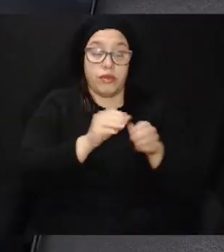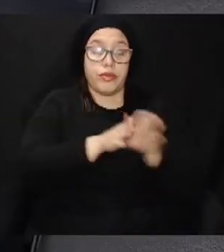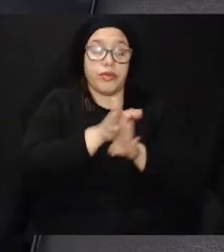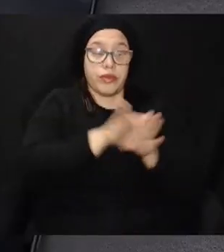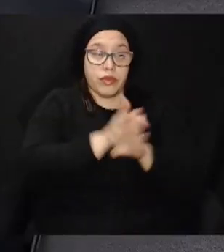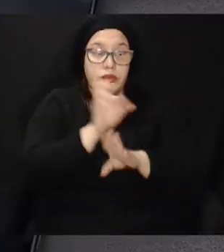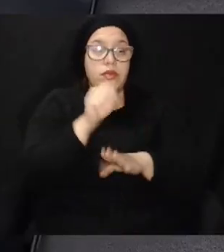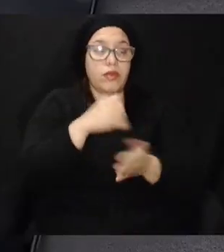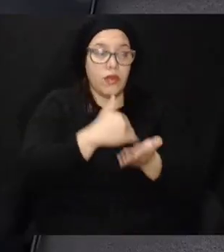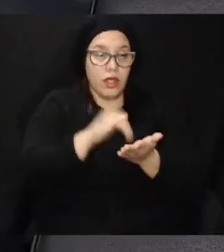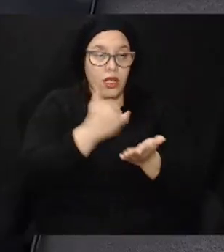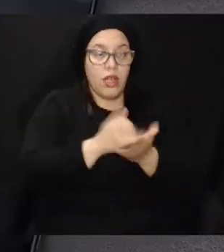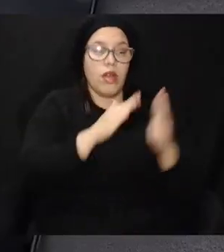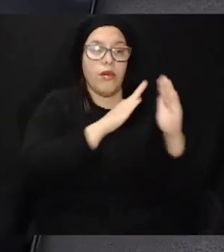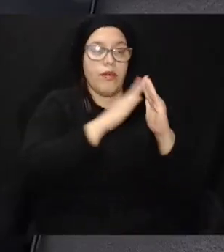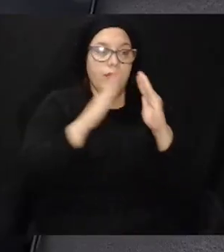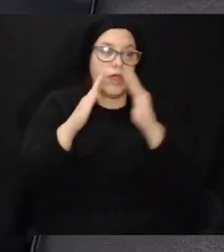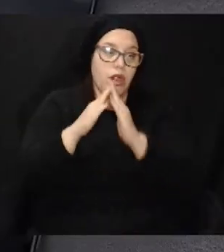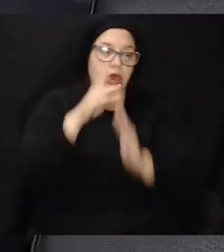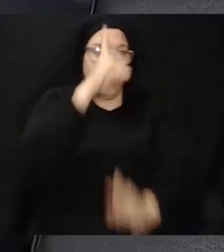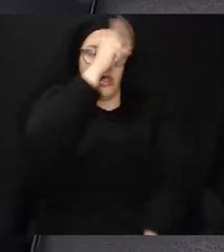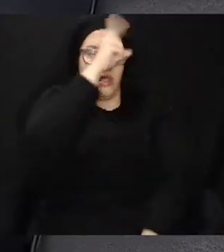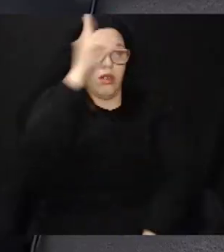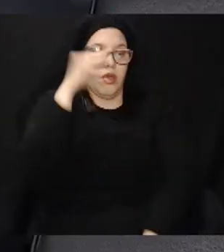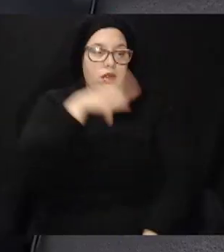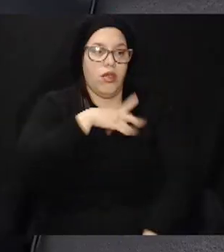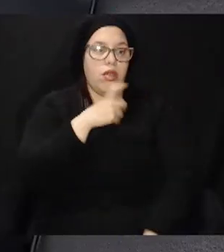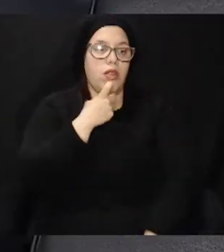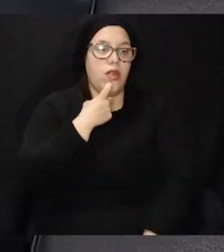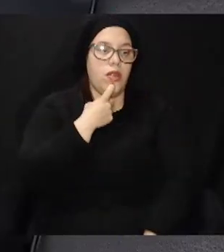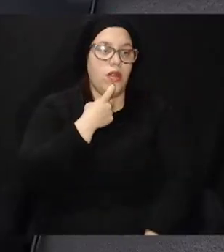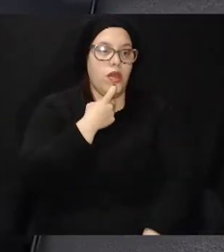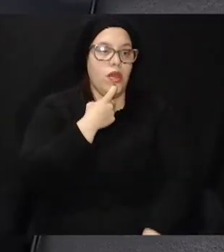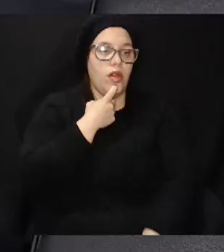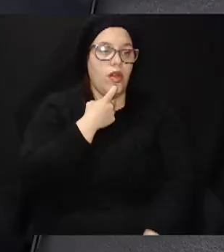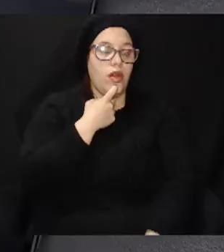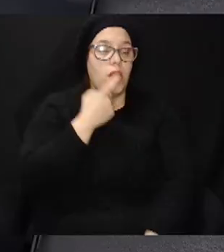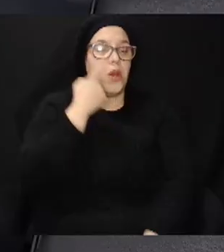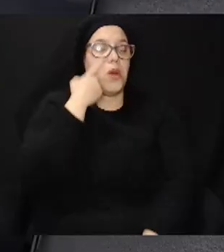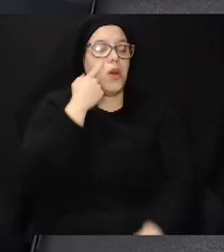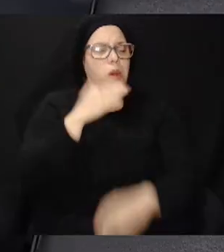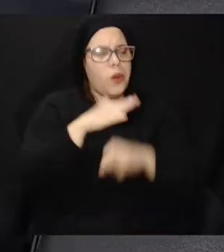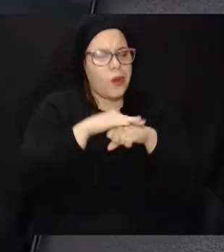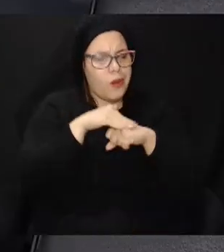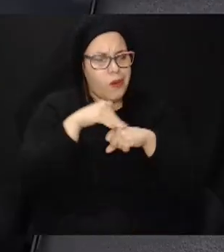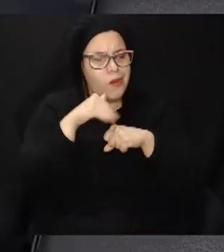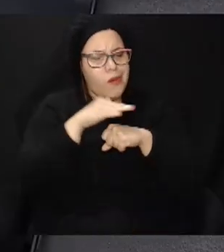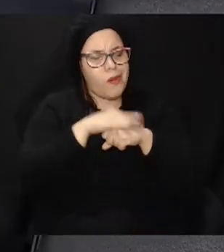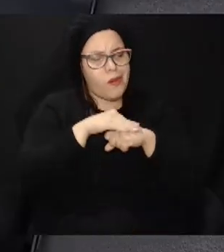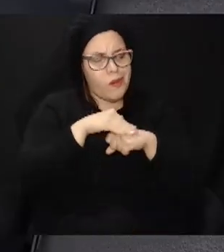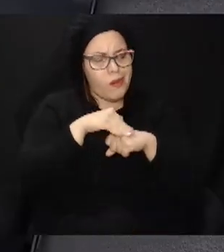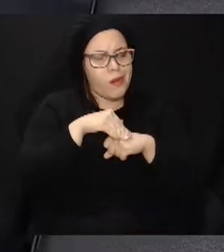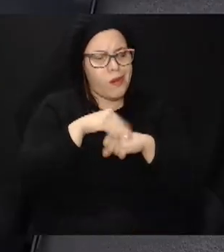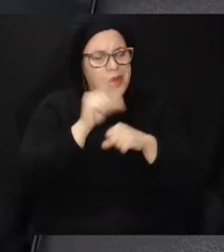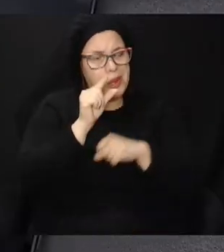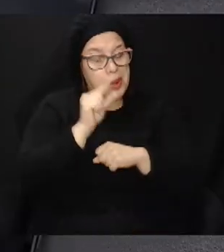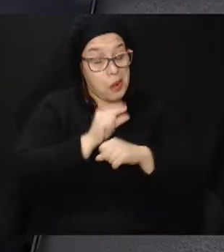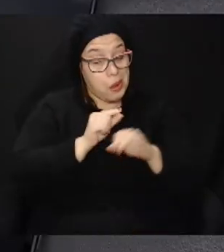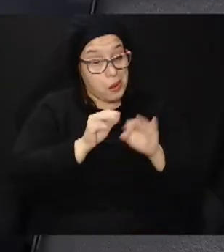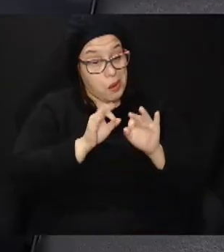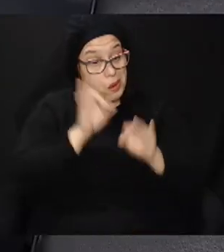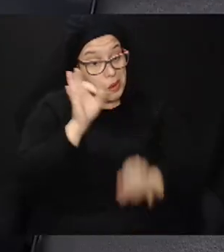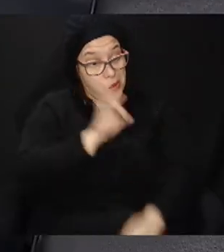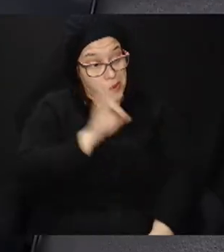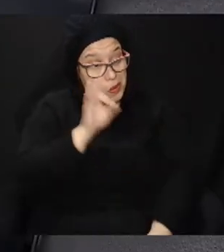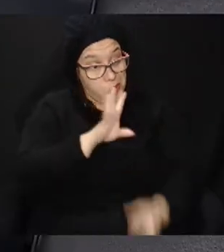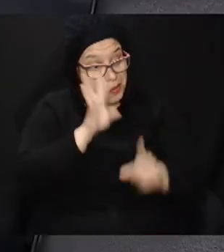de Habitação, ao prefeito municipal de Campinas, que olhe com carinho para esse pedacinho da população que está carente,